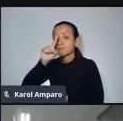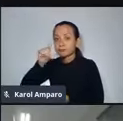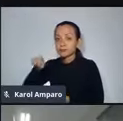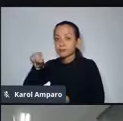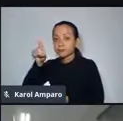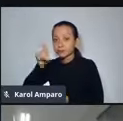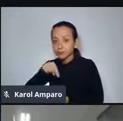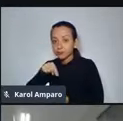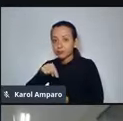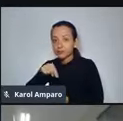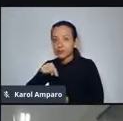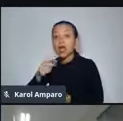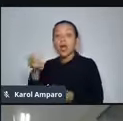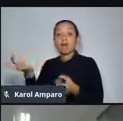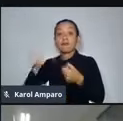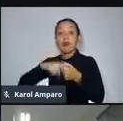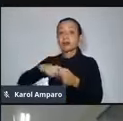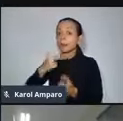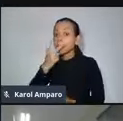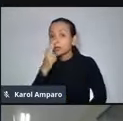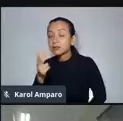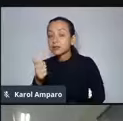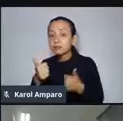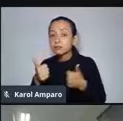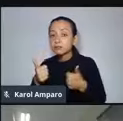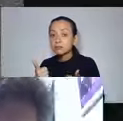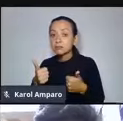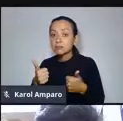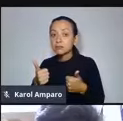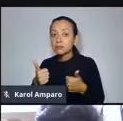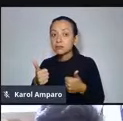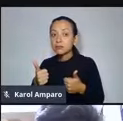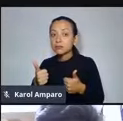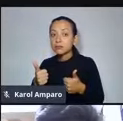da sala. Agora voltou, deixa eu ver, agora voltou.